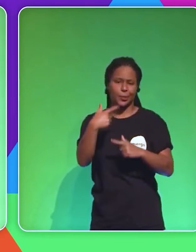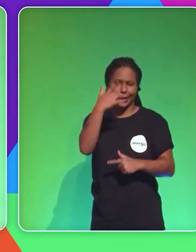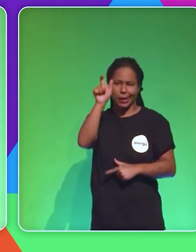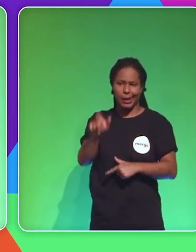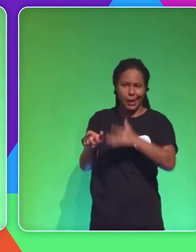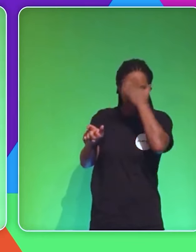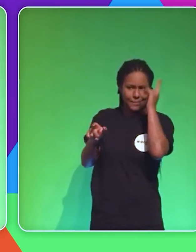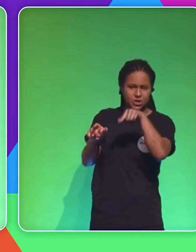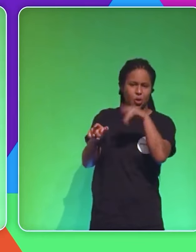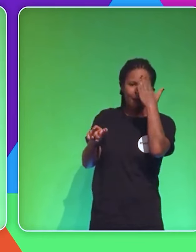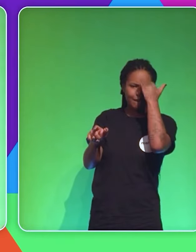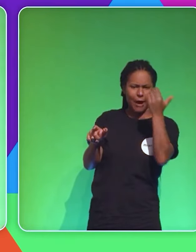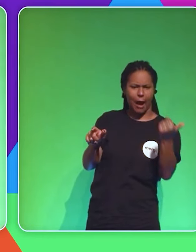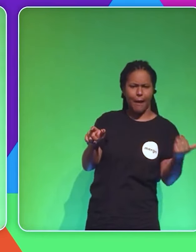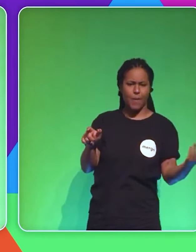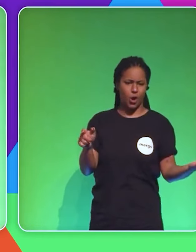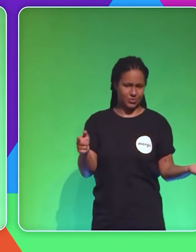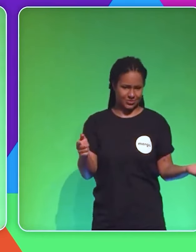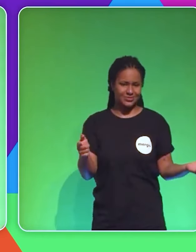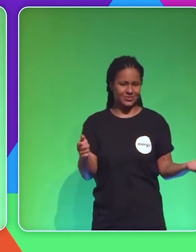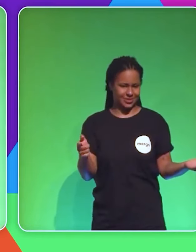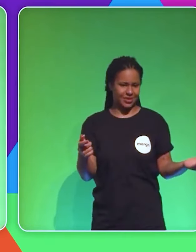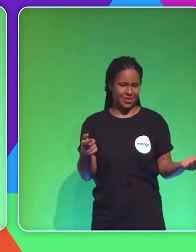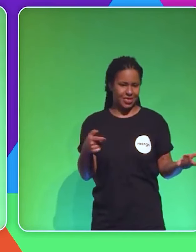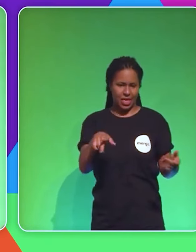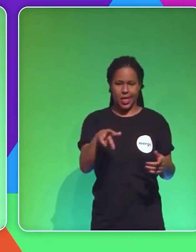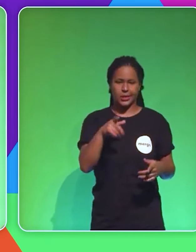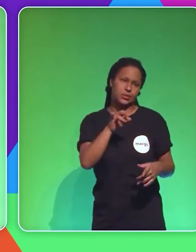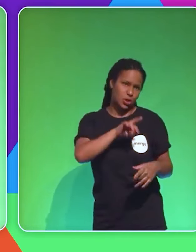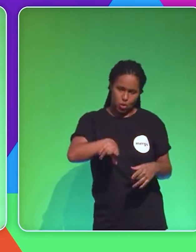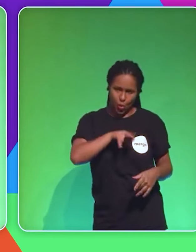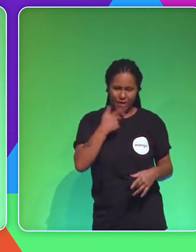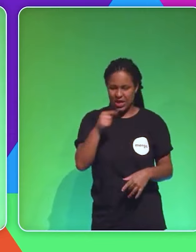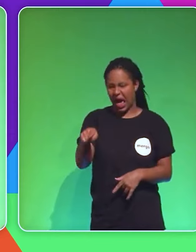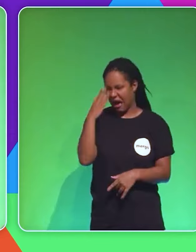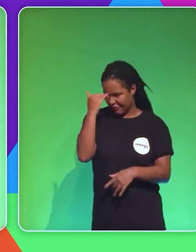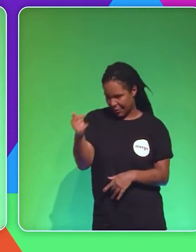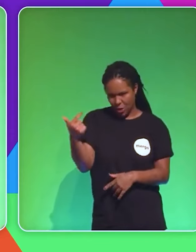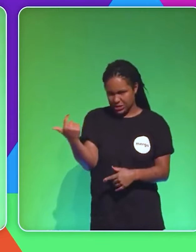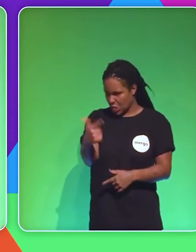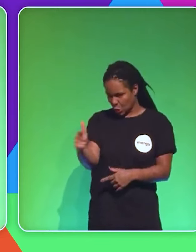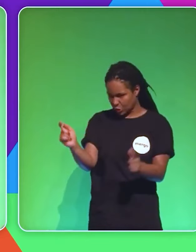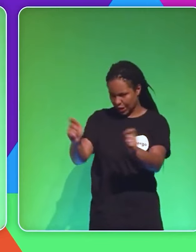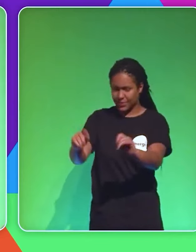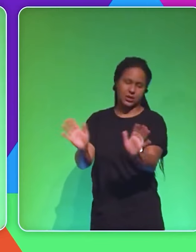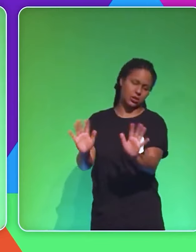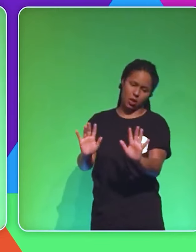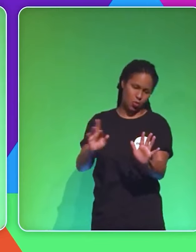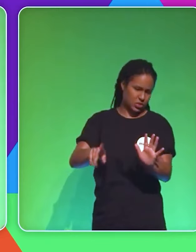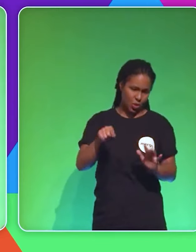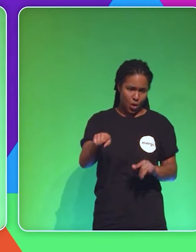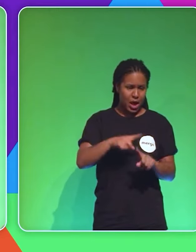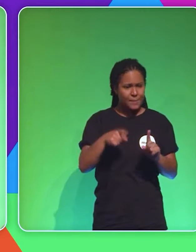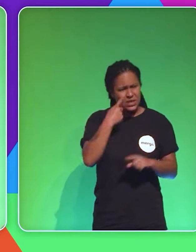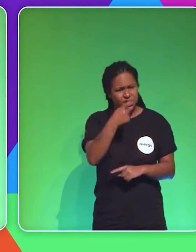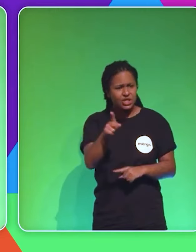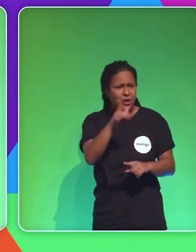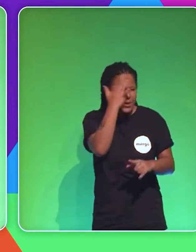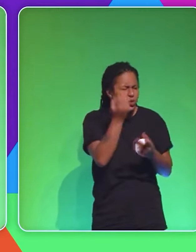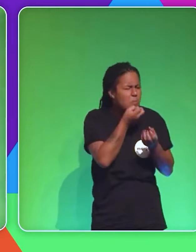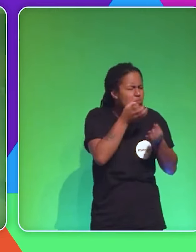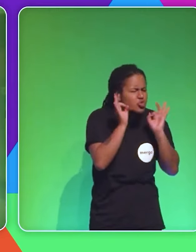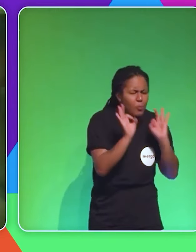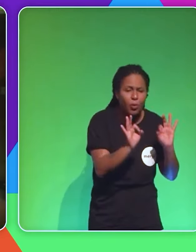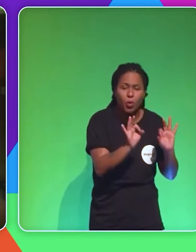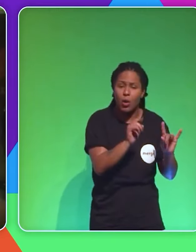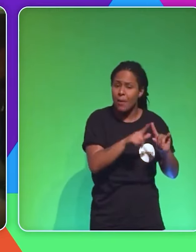famosa sim né Eh não invalidando a capacidade da pessoa pessoa mas a gente viu uma galera muito boa anônima e tem uma